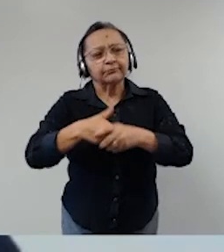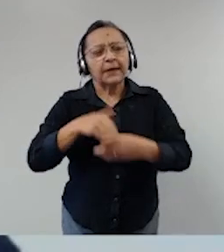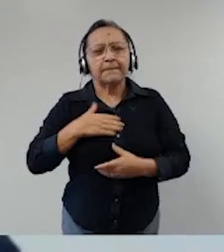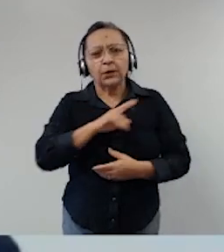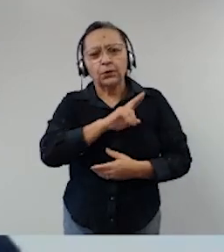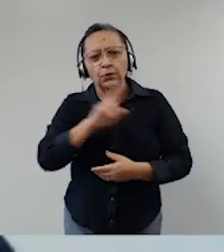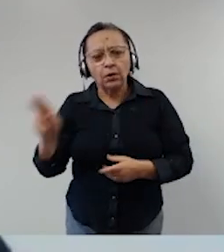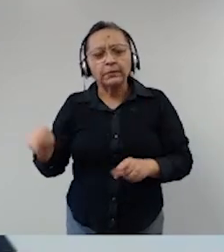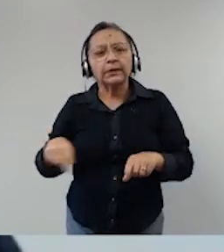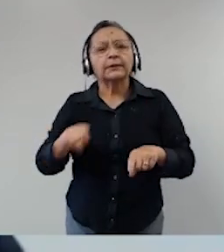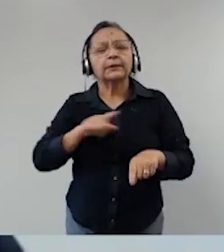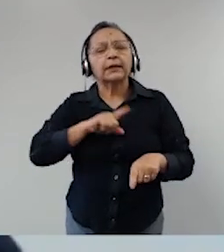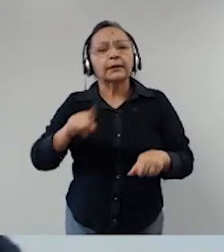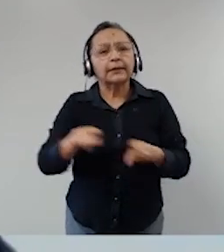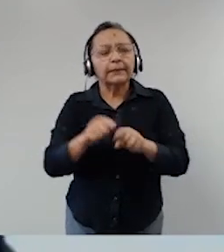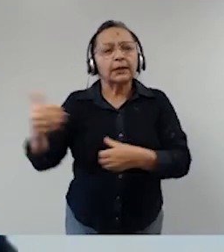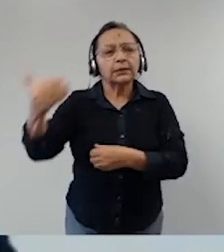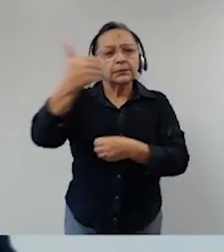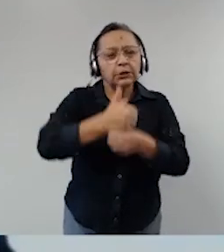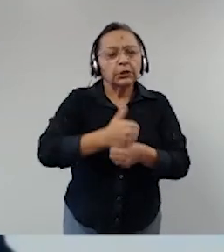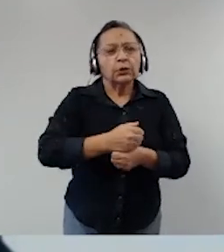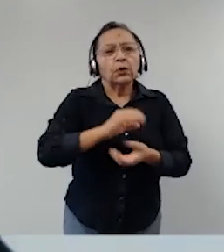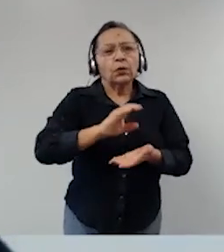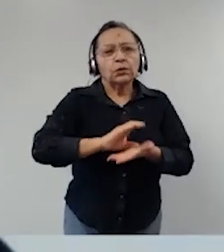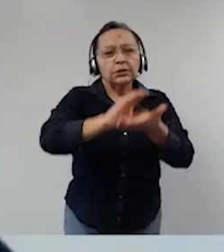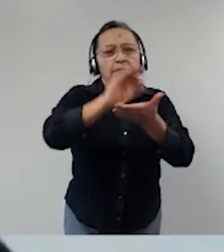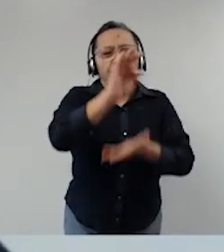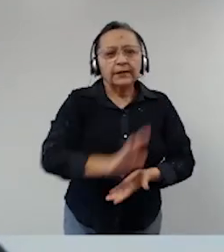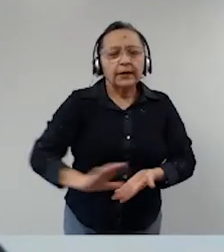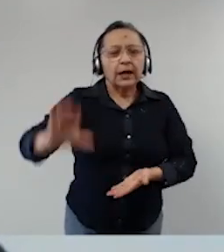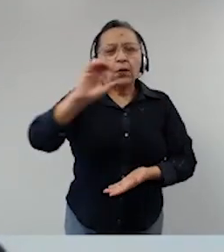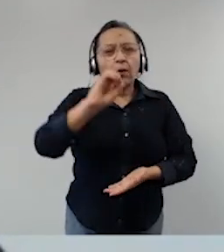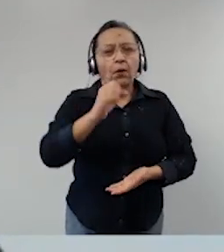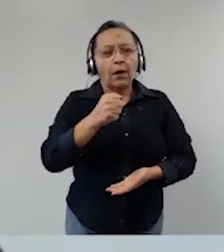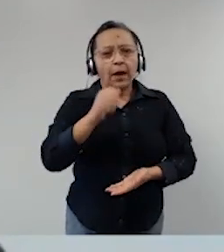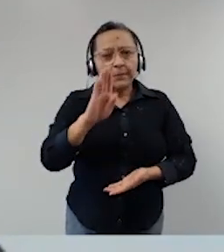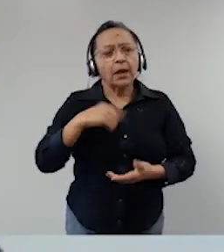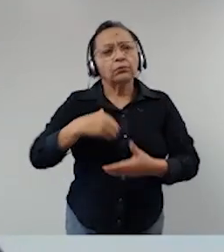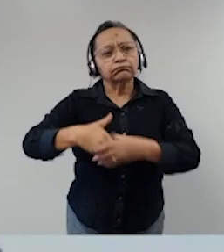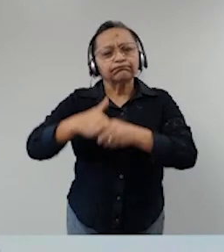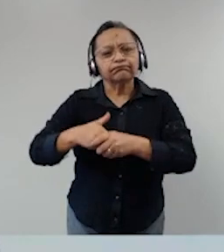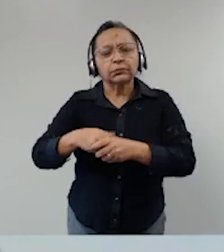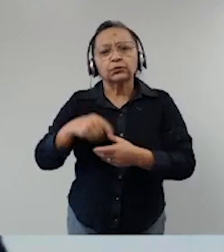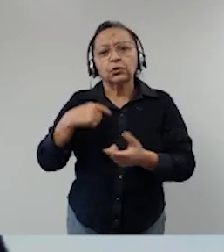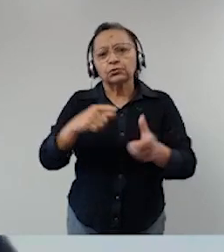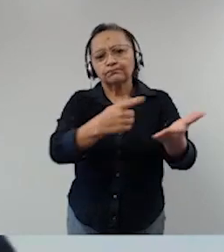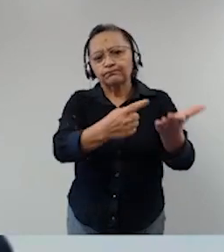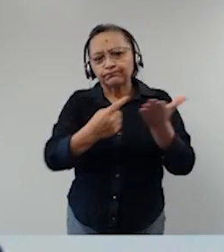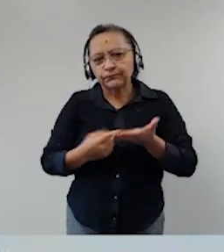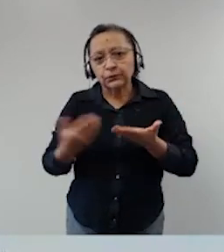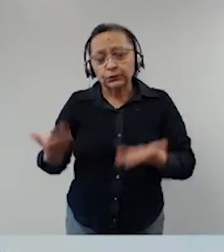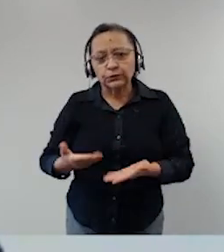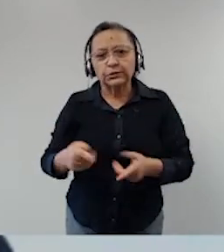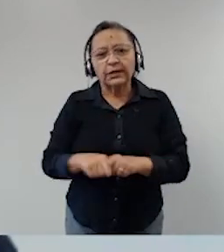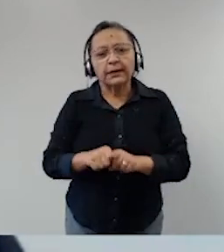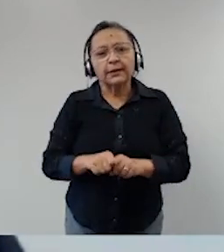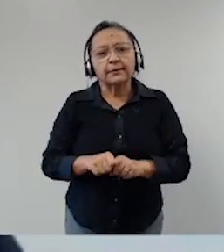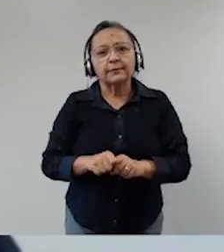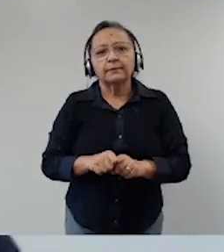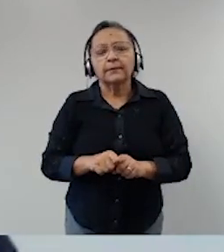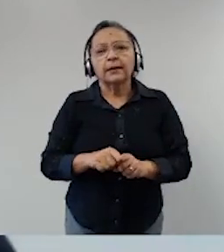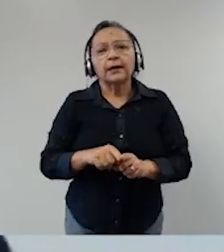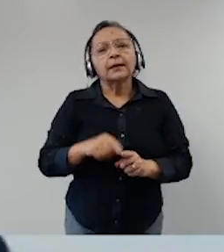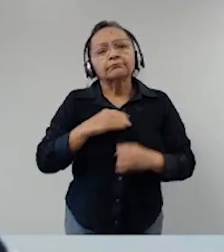em nome do Conselho Federal da OAB, os nossos convidados de hoje. E ressalto, antes de mais nada,